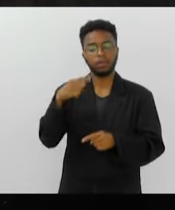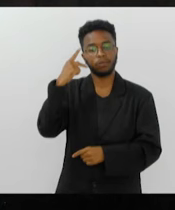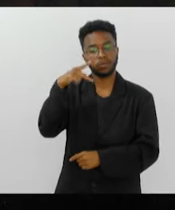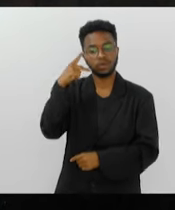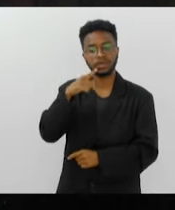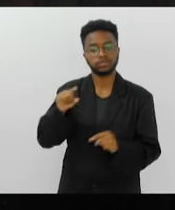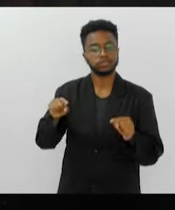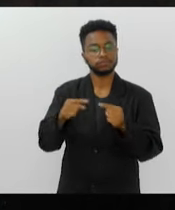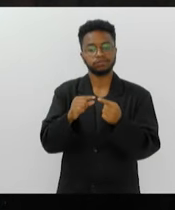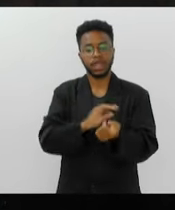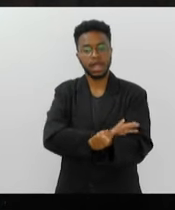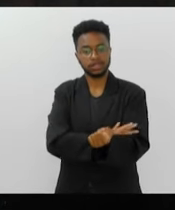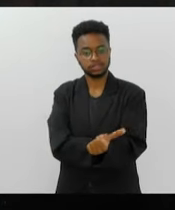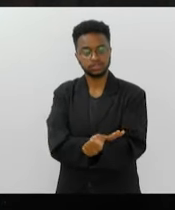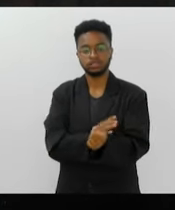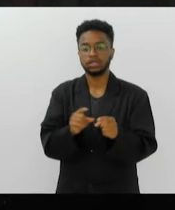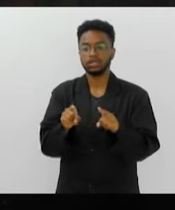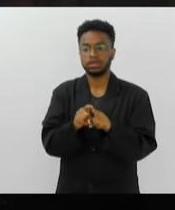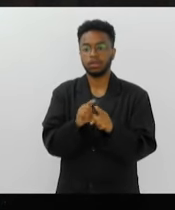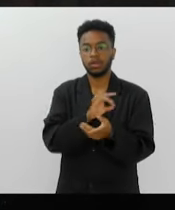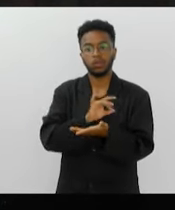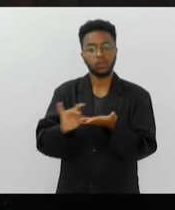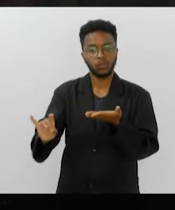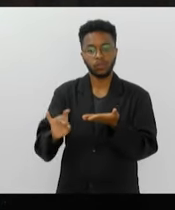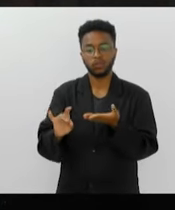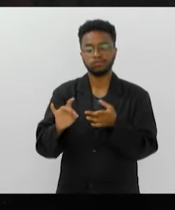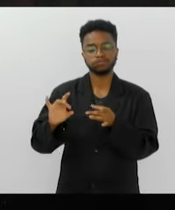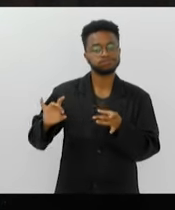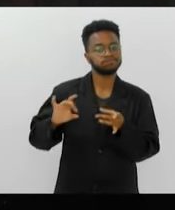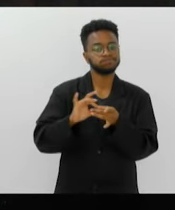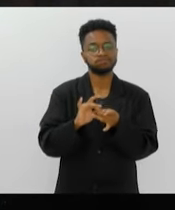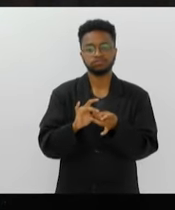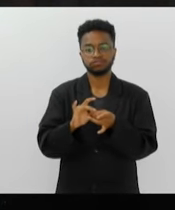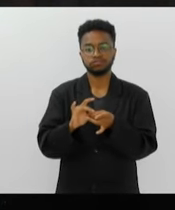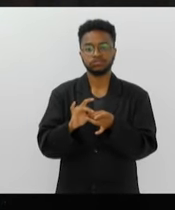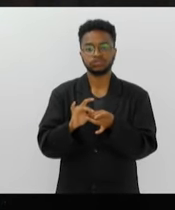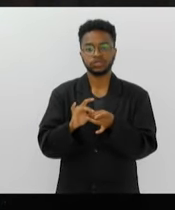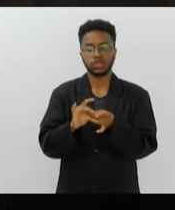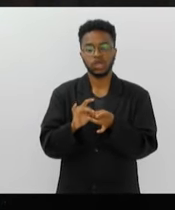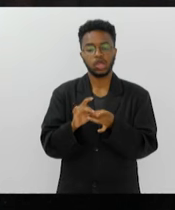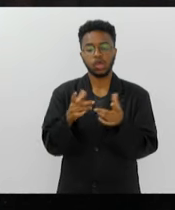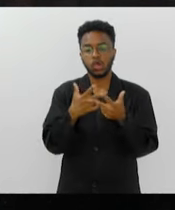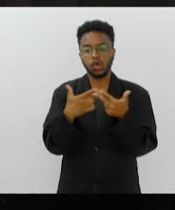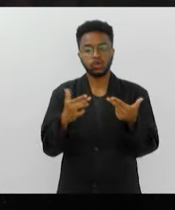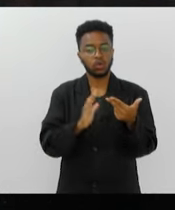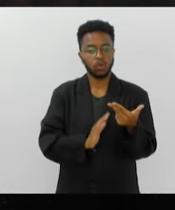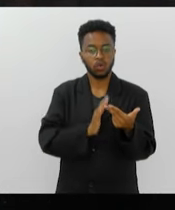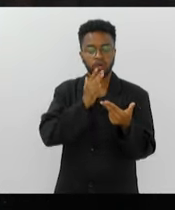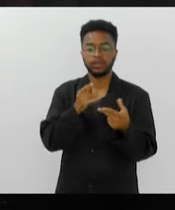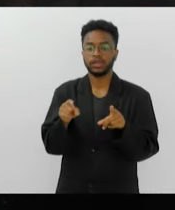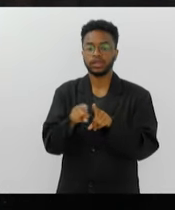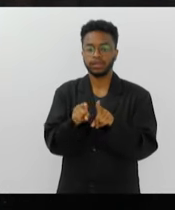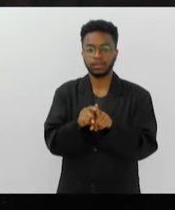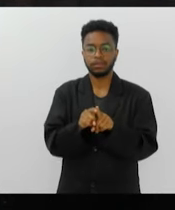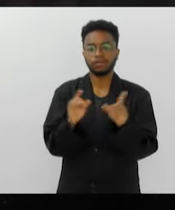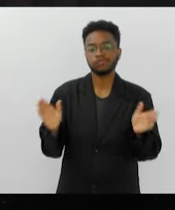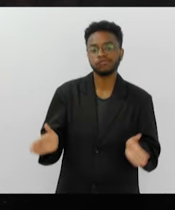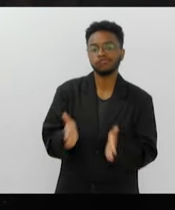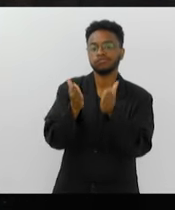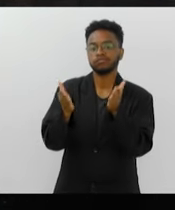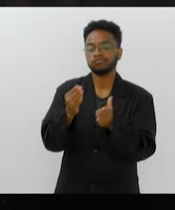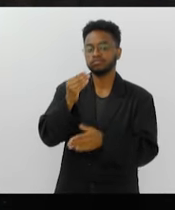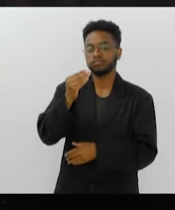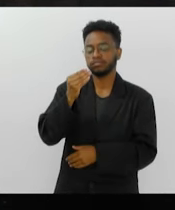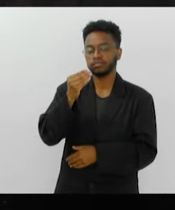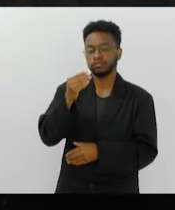racista um inimigo que flerta com o obscurantismo que promove o negacionismo e